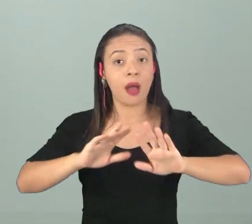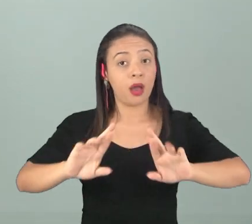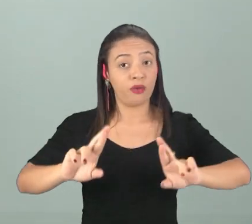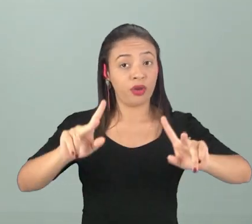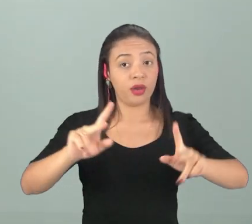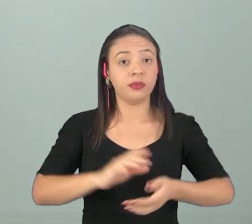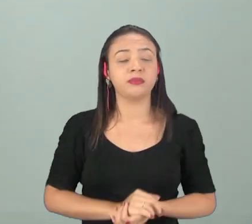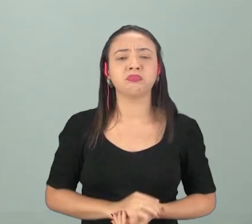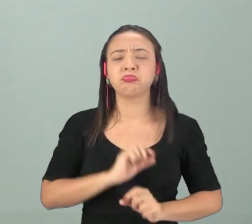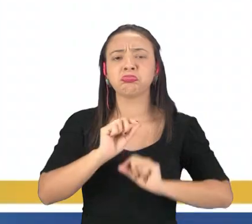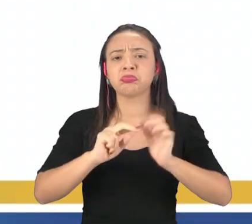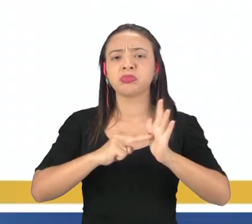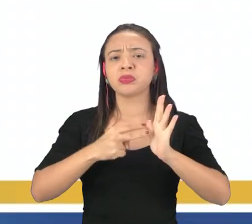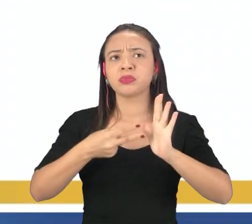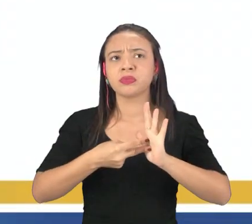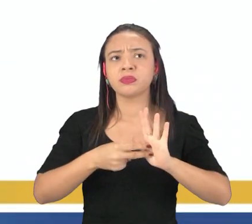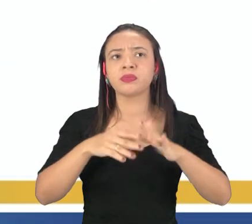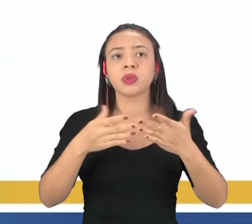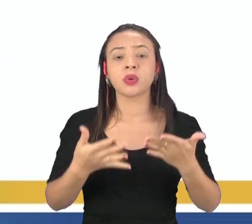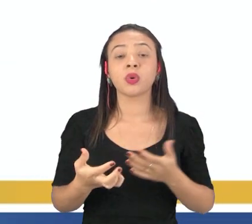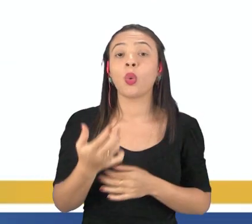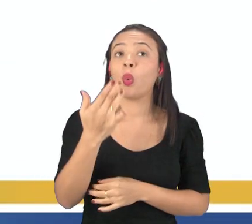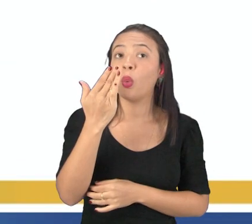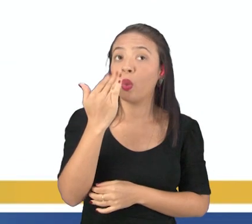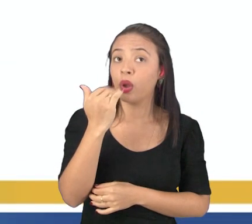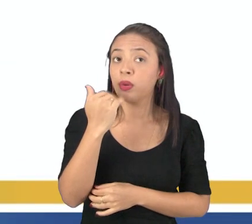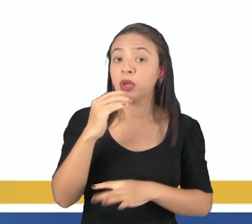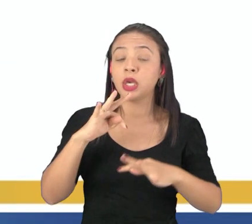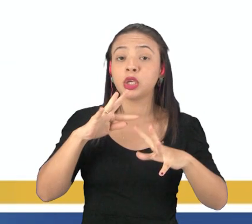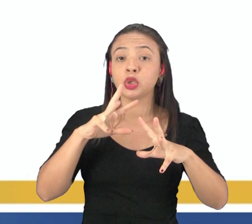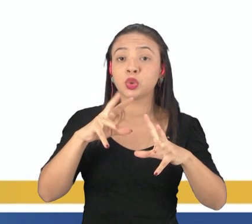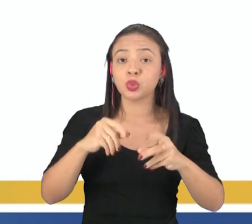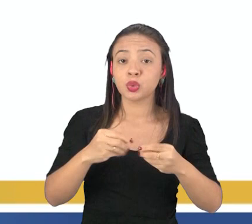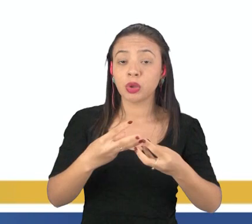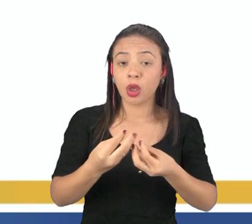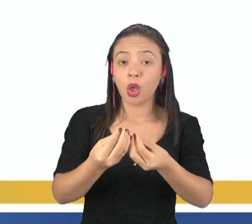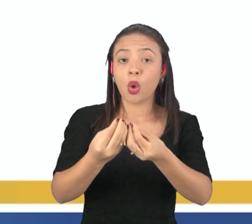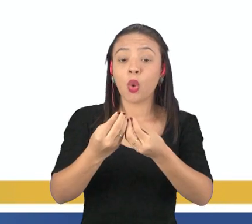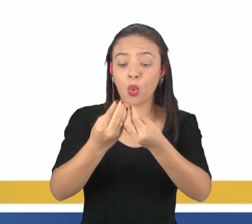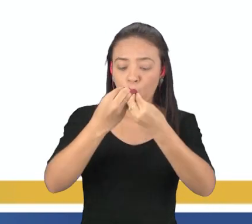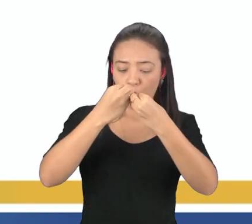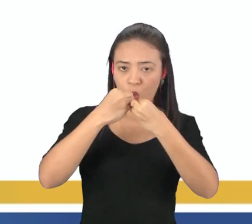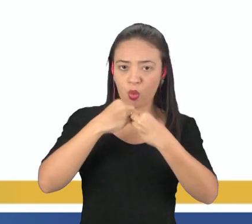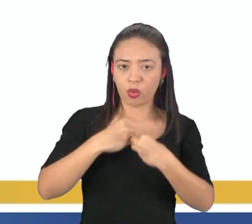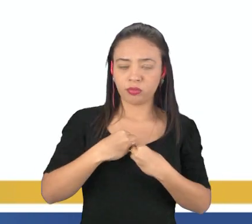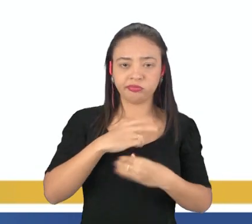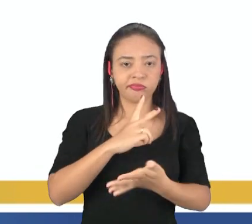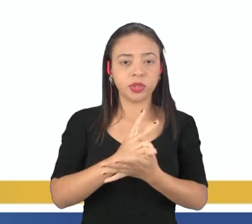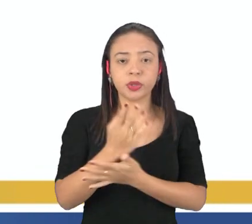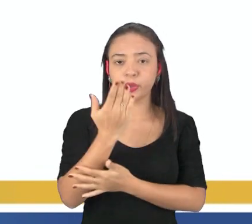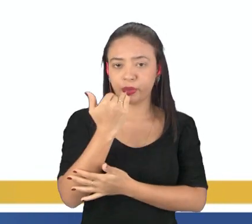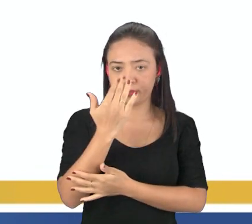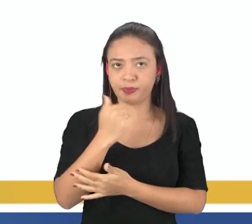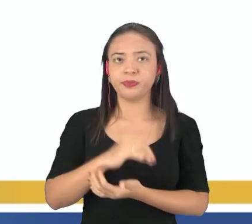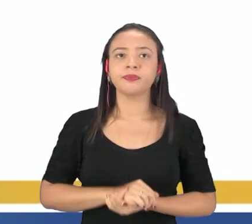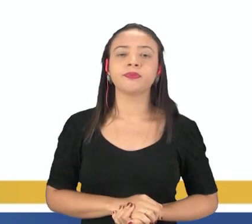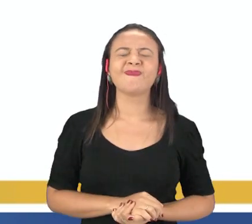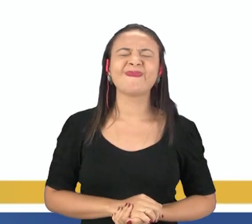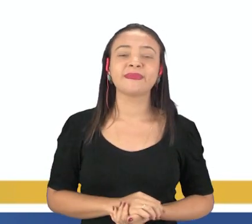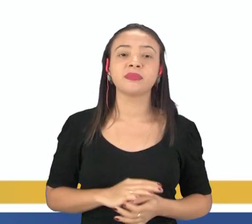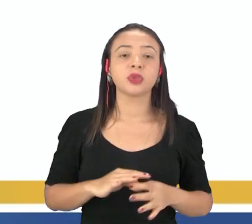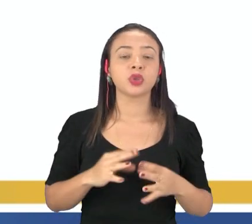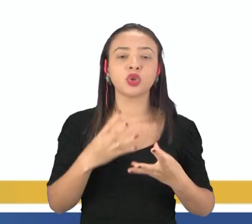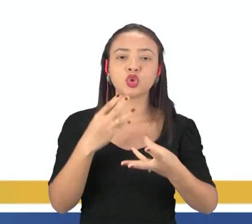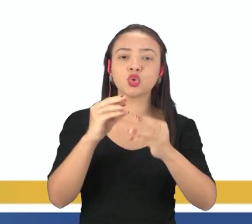mas são coisas diferentes. Em que sentido? Os alimentos é aquilo que eu ofereço para o meu corpo a cada vez que eu faço uma